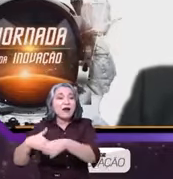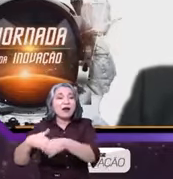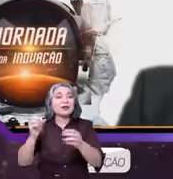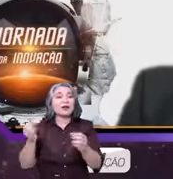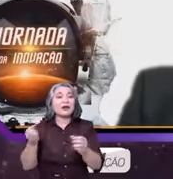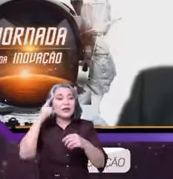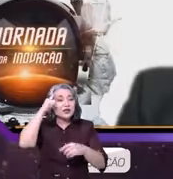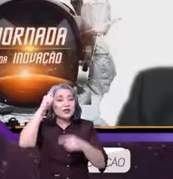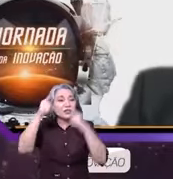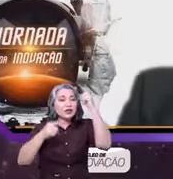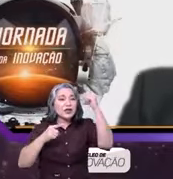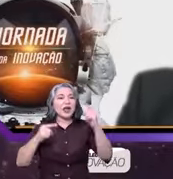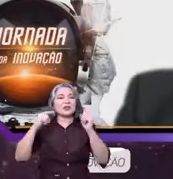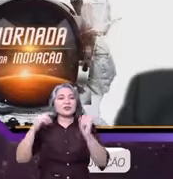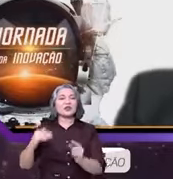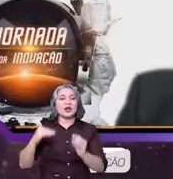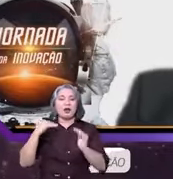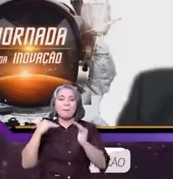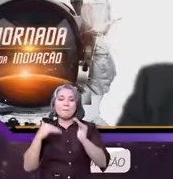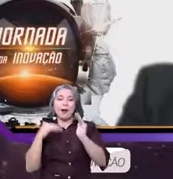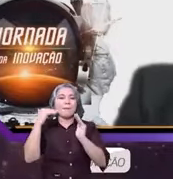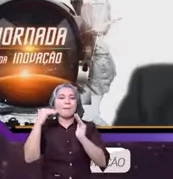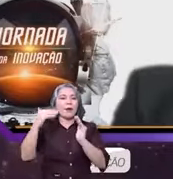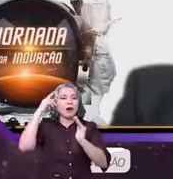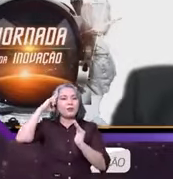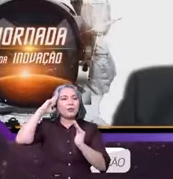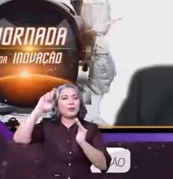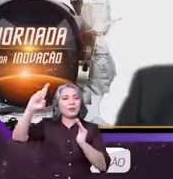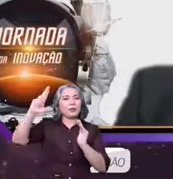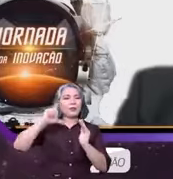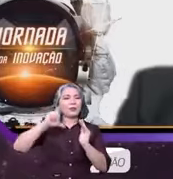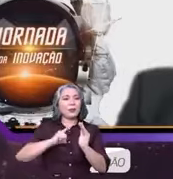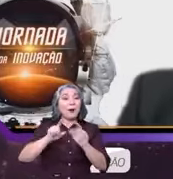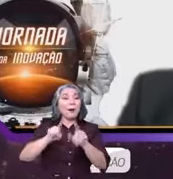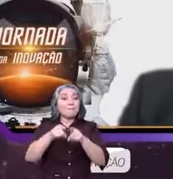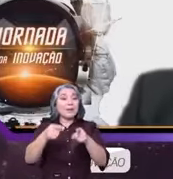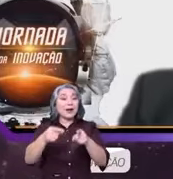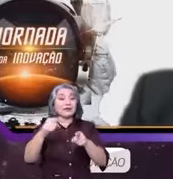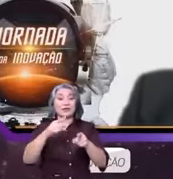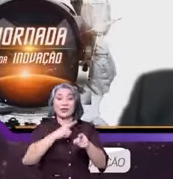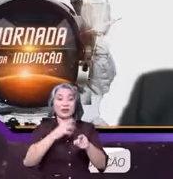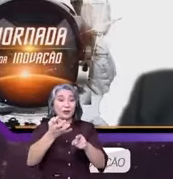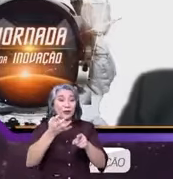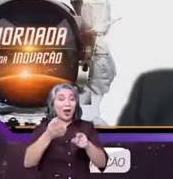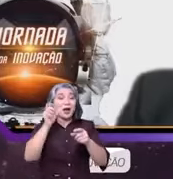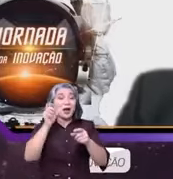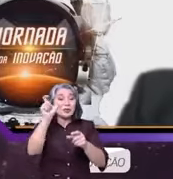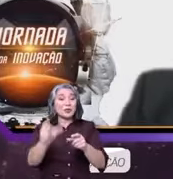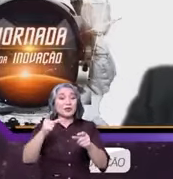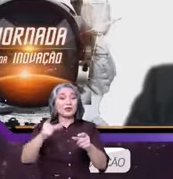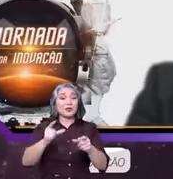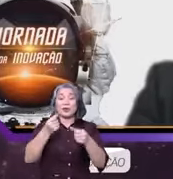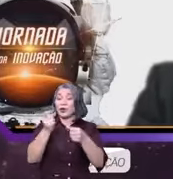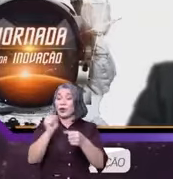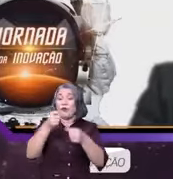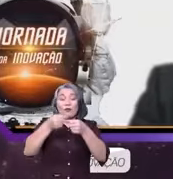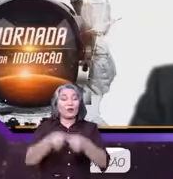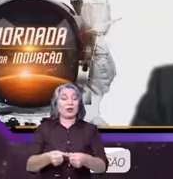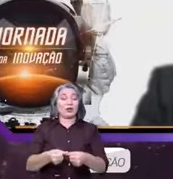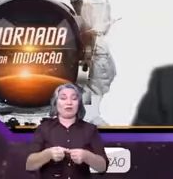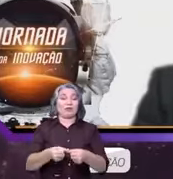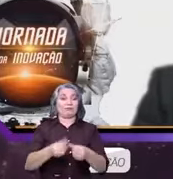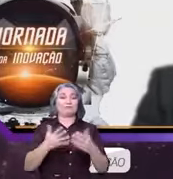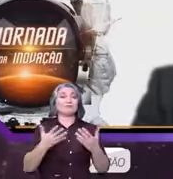ouvir e melhorar, então se nós formos olhar mesmo, olhar na prática, vamos trazer um pouco para a nossa vida, o que os